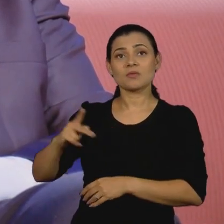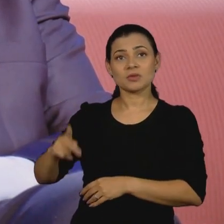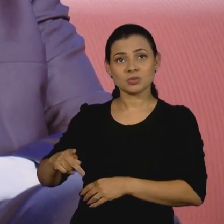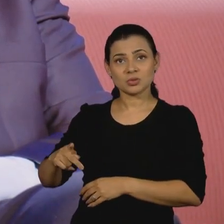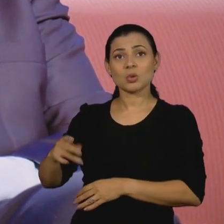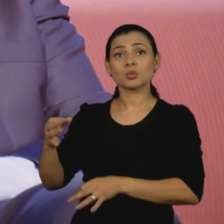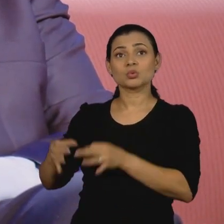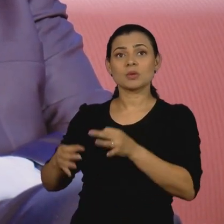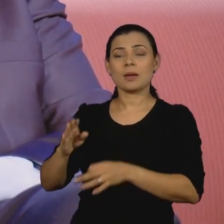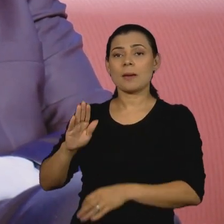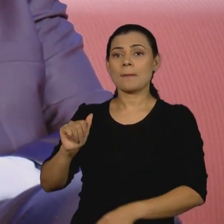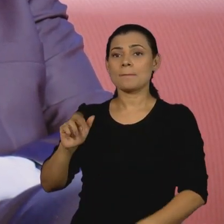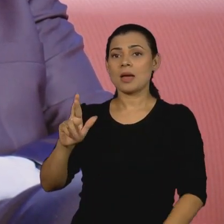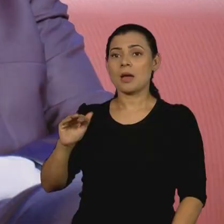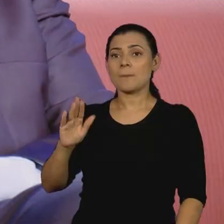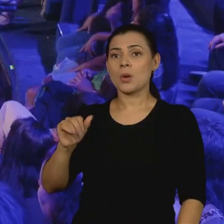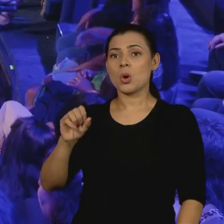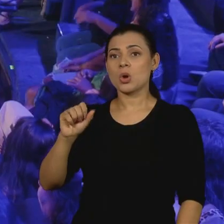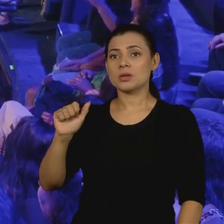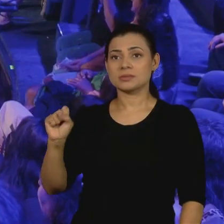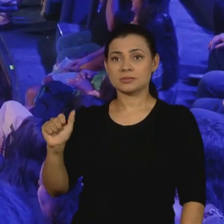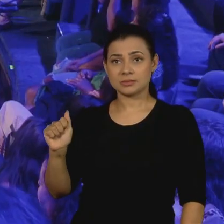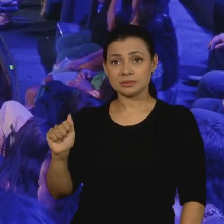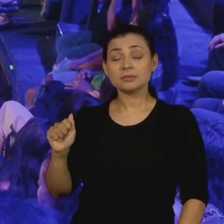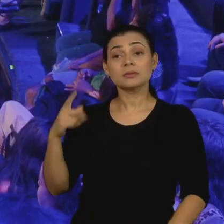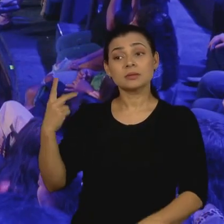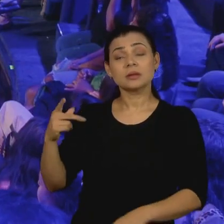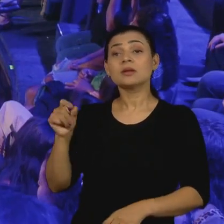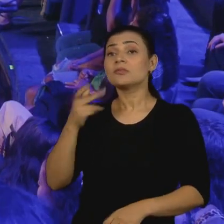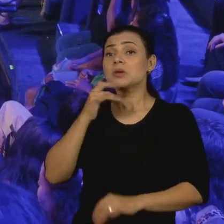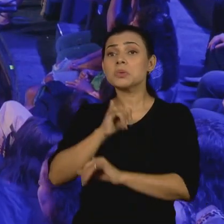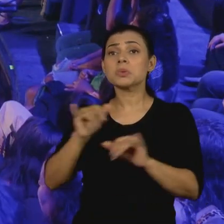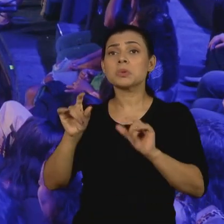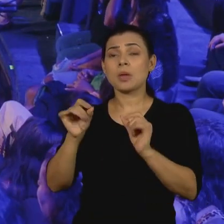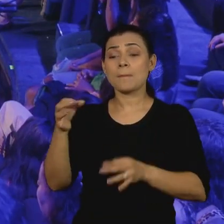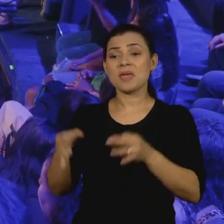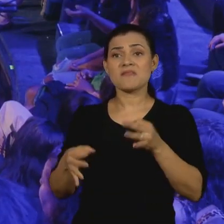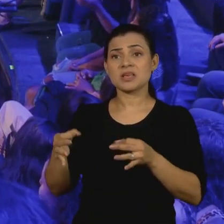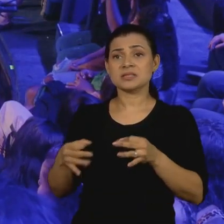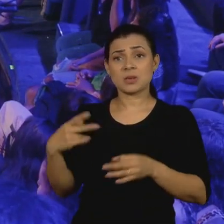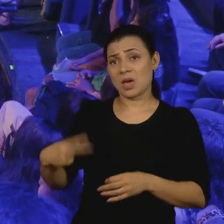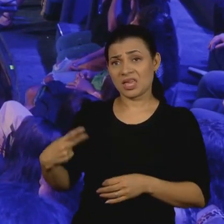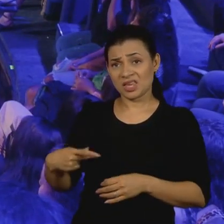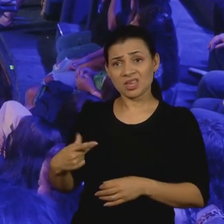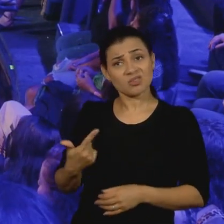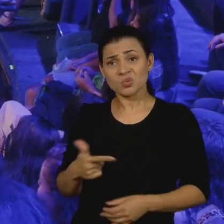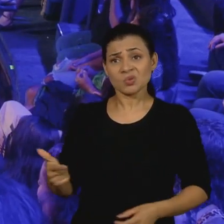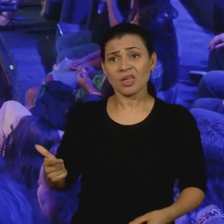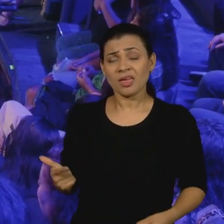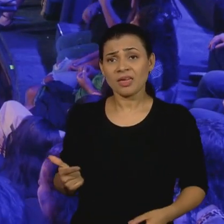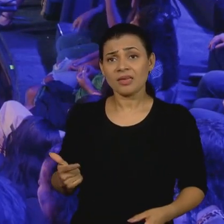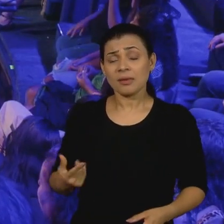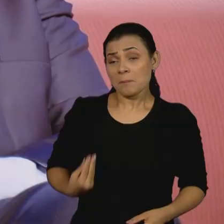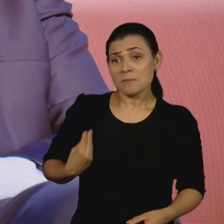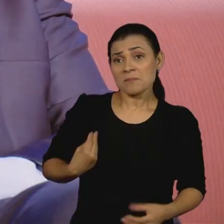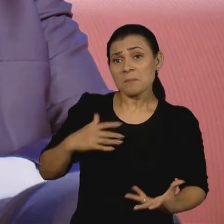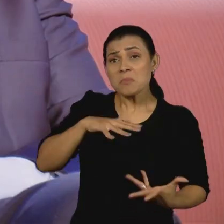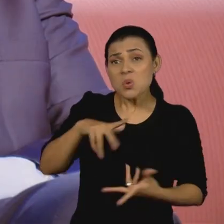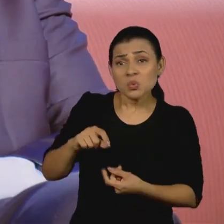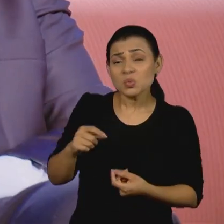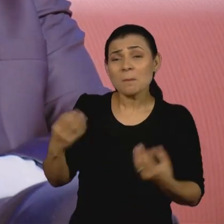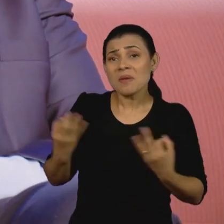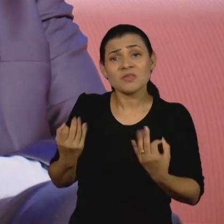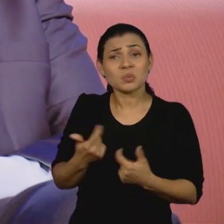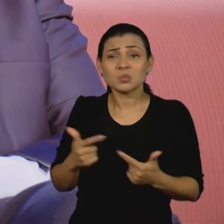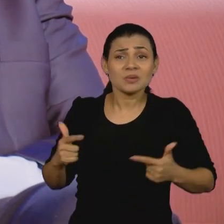e jurista Barbosa Moreira, ele dizia... Perfeição não é coisa desse mundo. E é verdade.